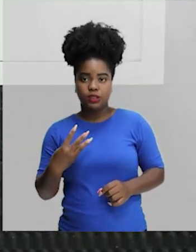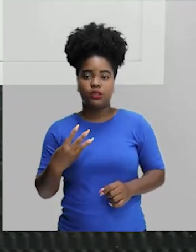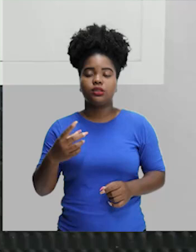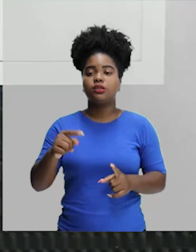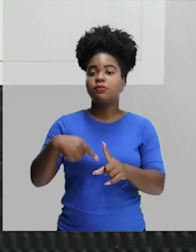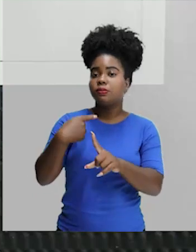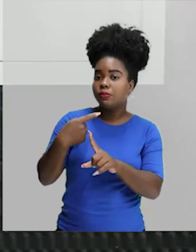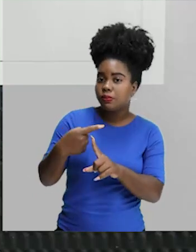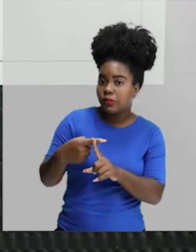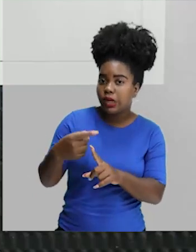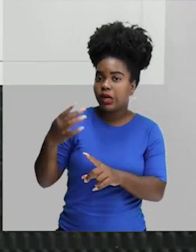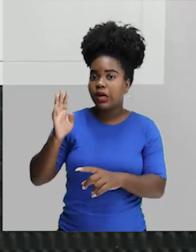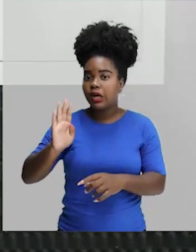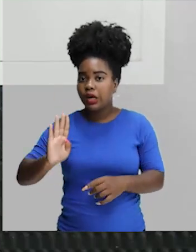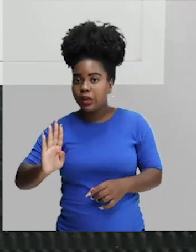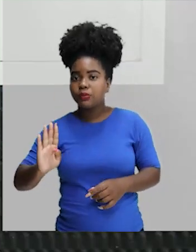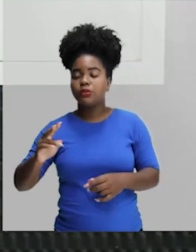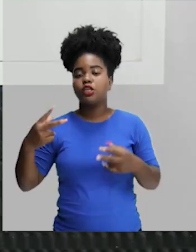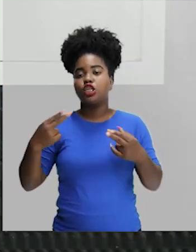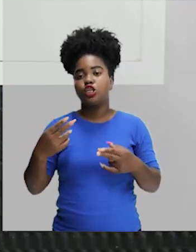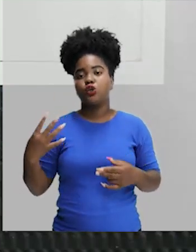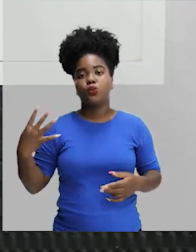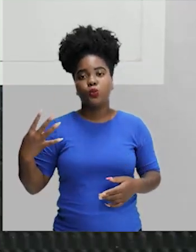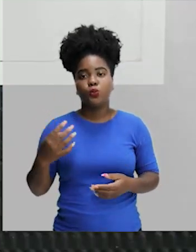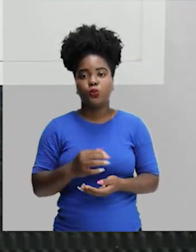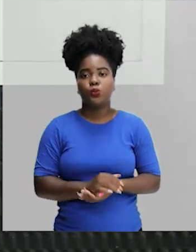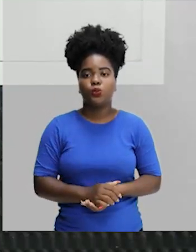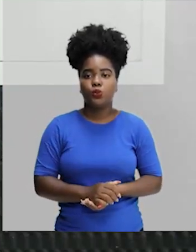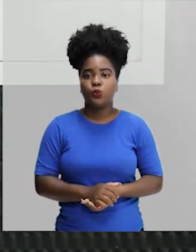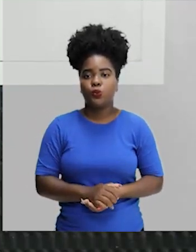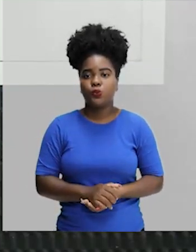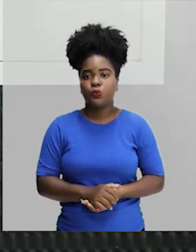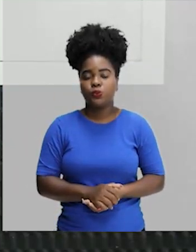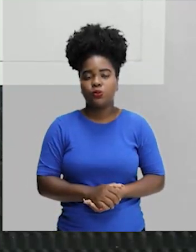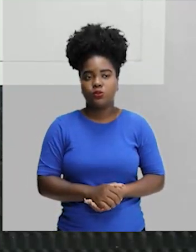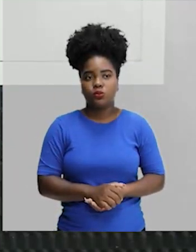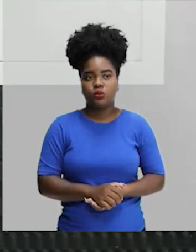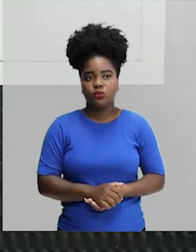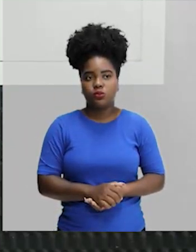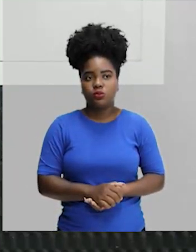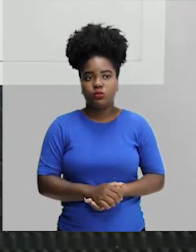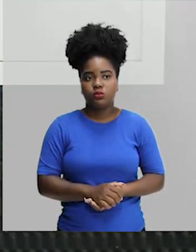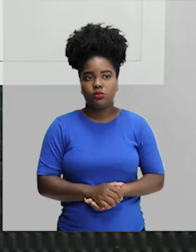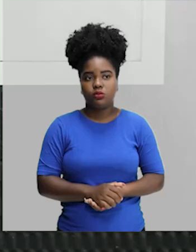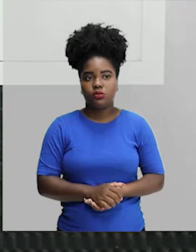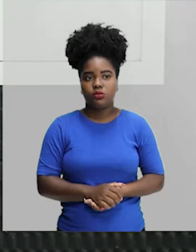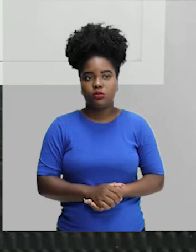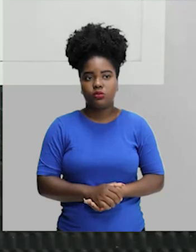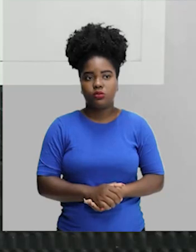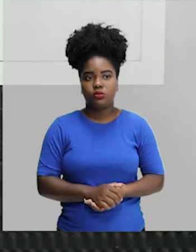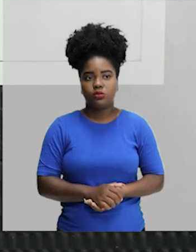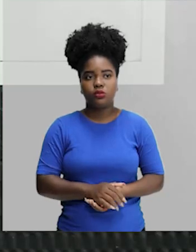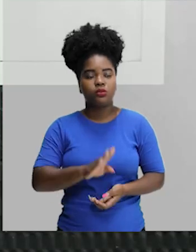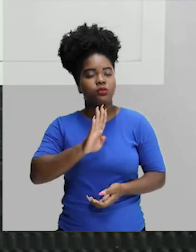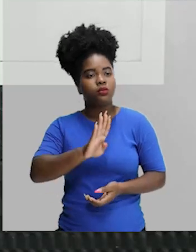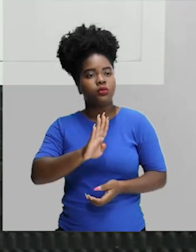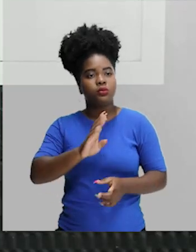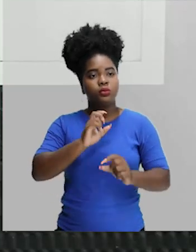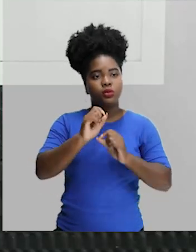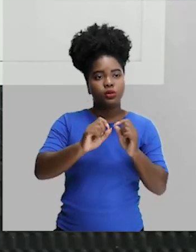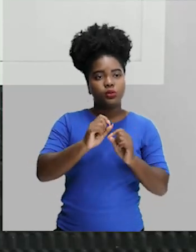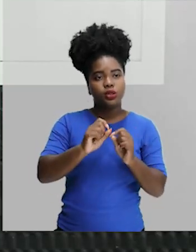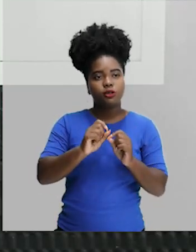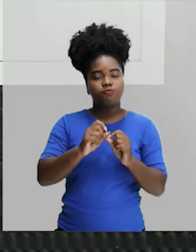mais B igual a 4. Né? O meu B vai ser igual